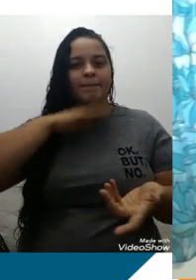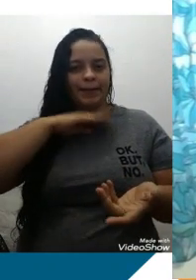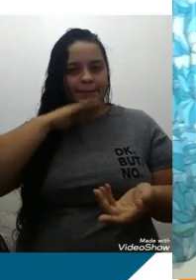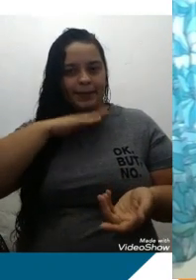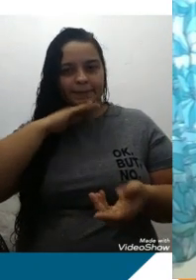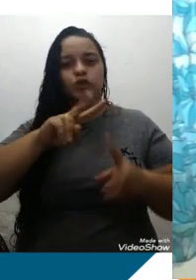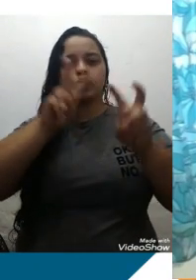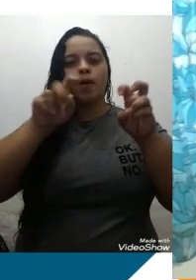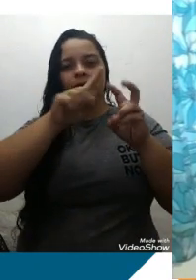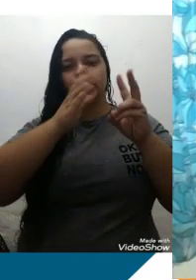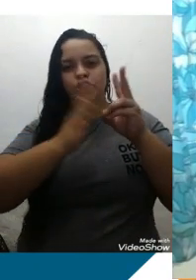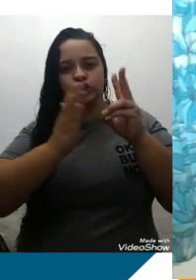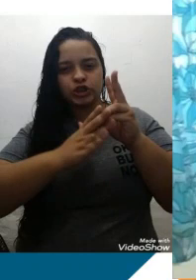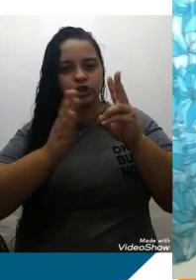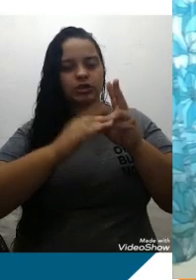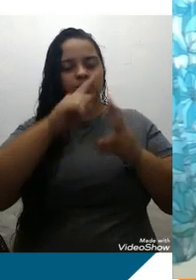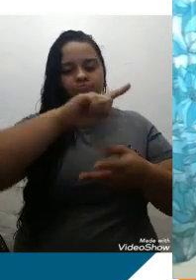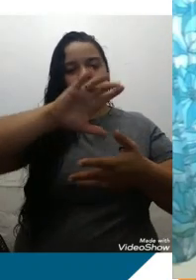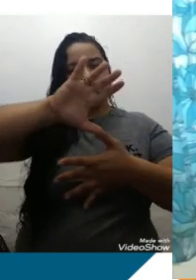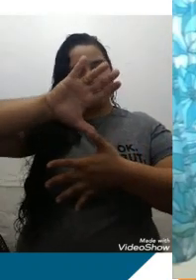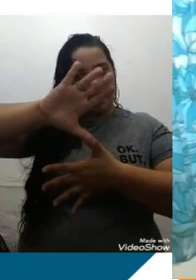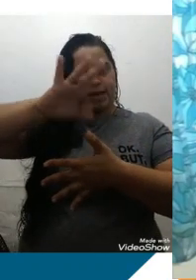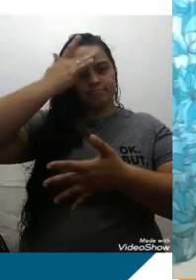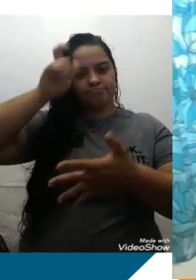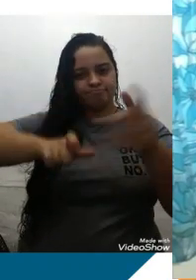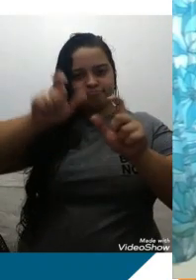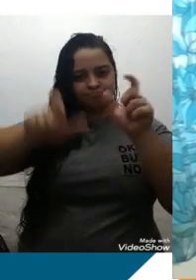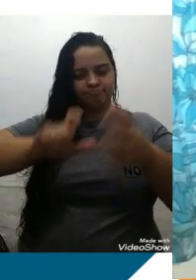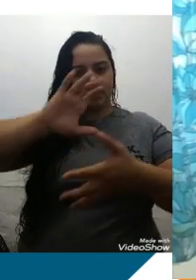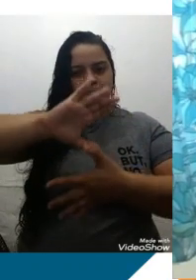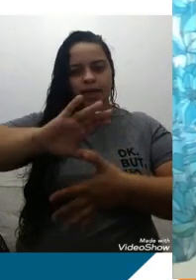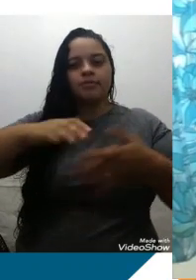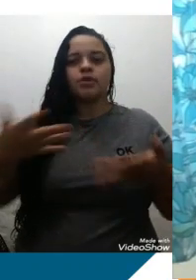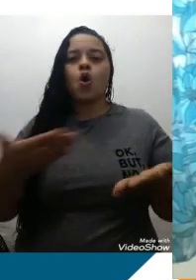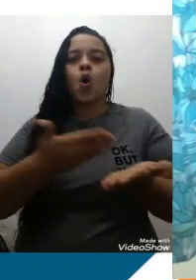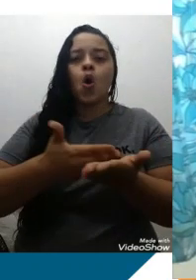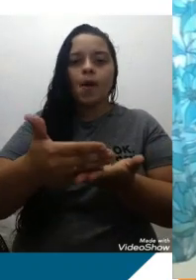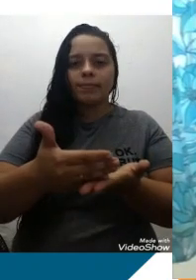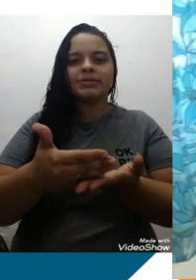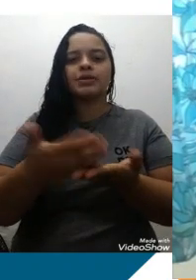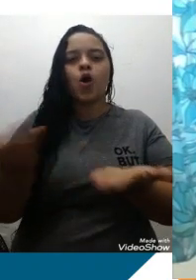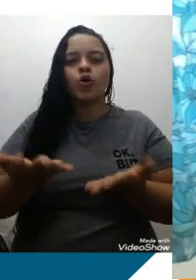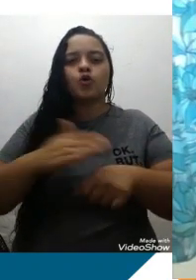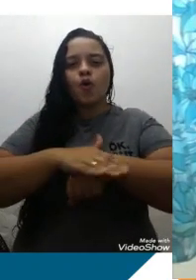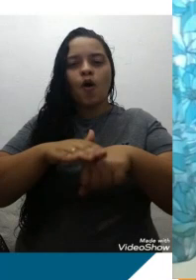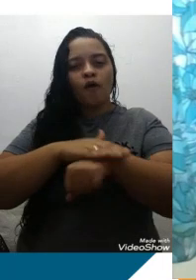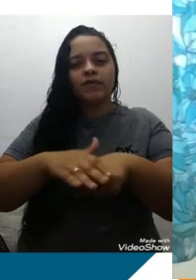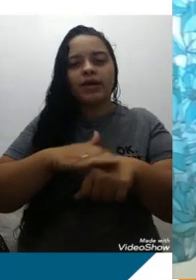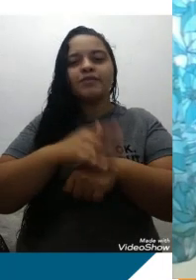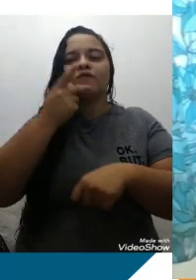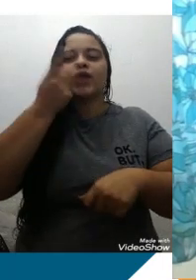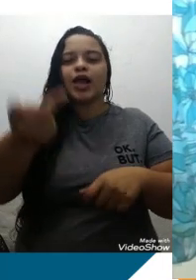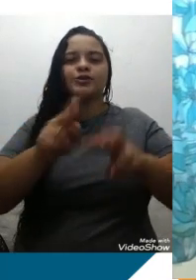povos indígenas do continente americano, mas eu quero começar essa nossa conversa